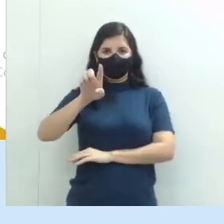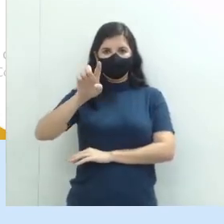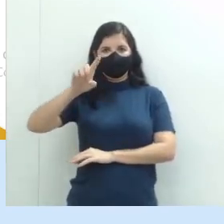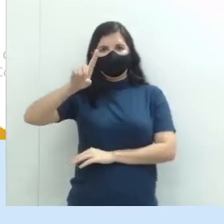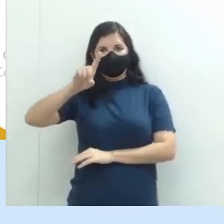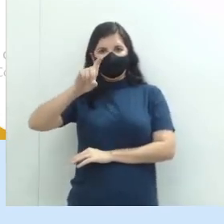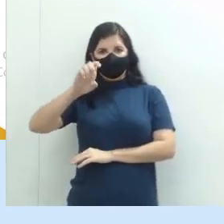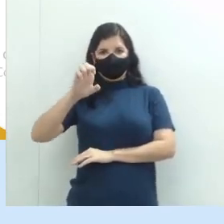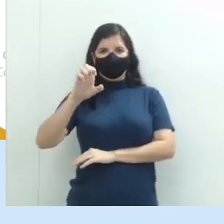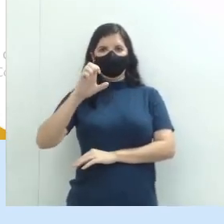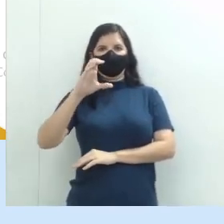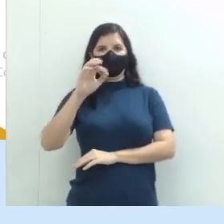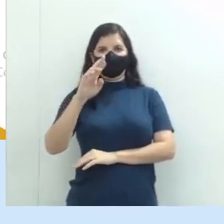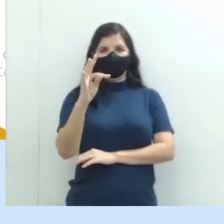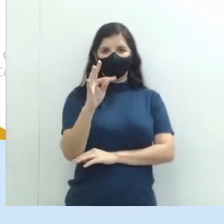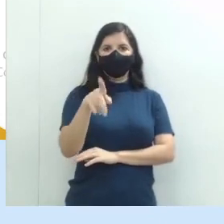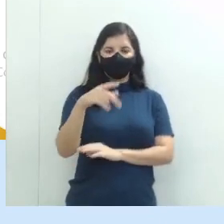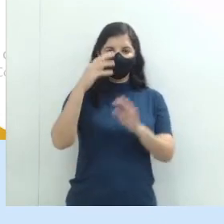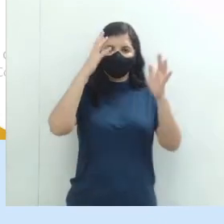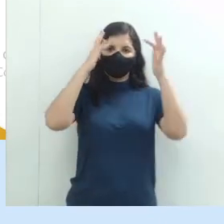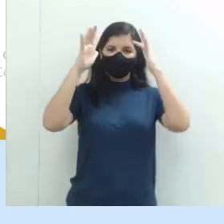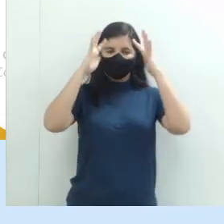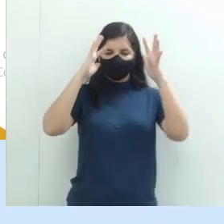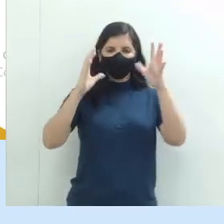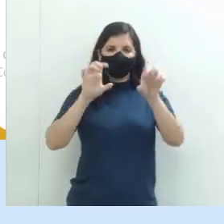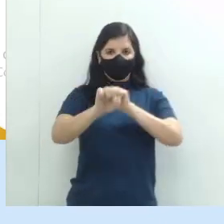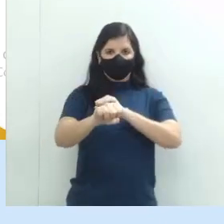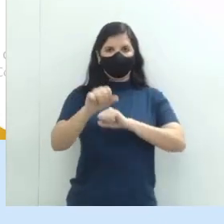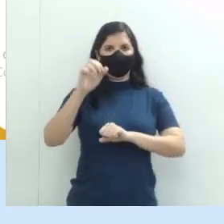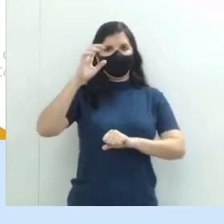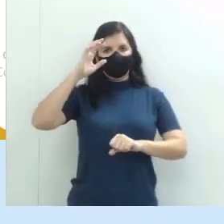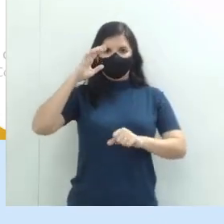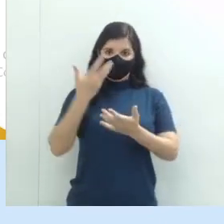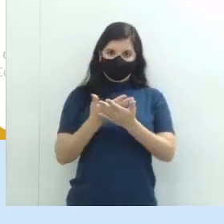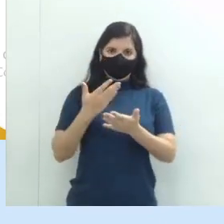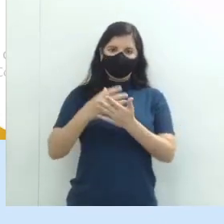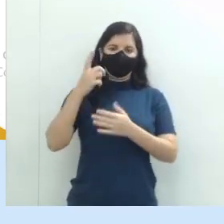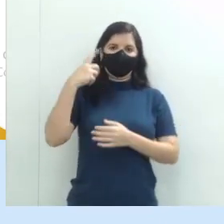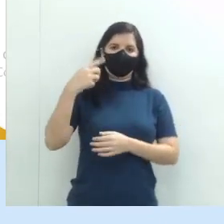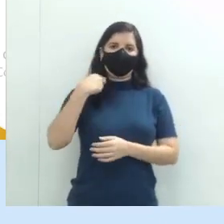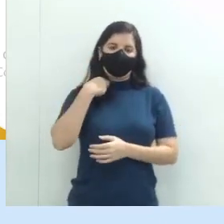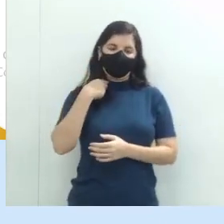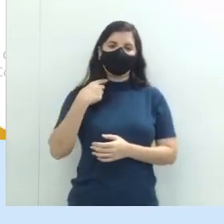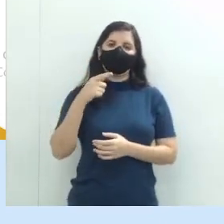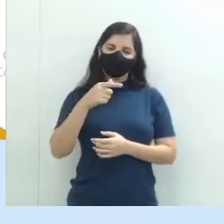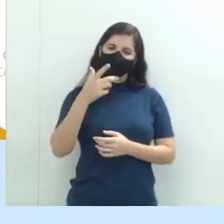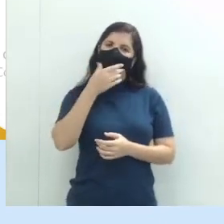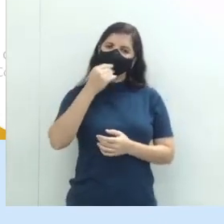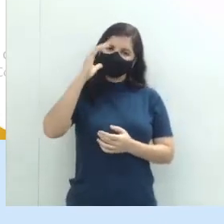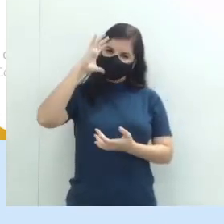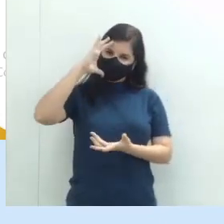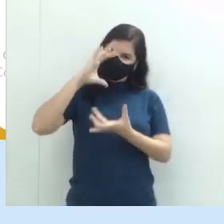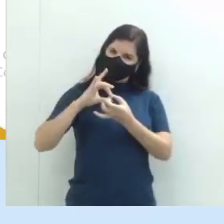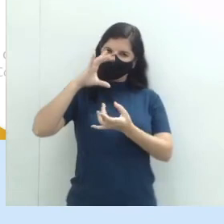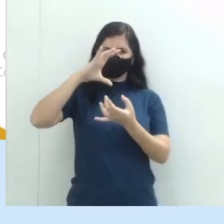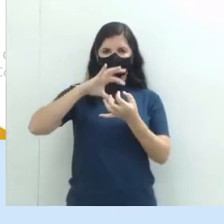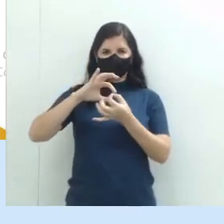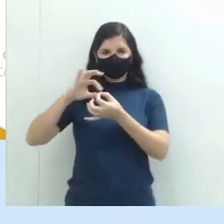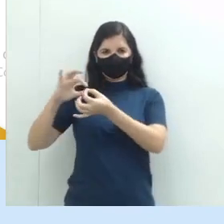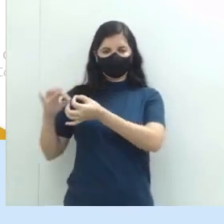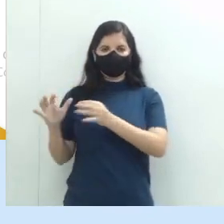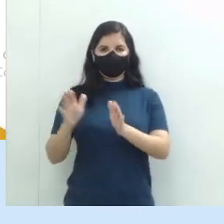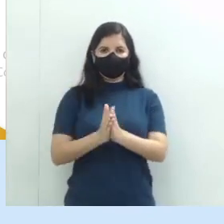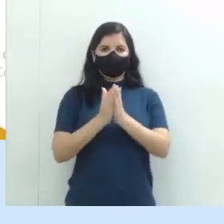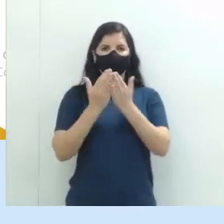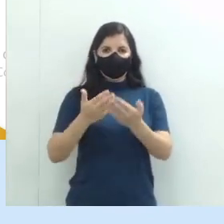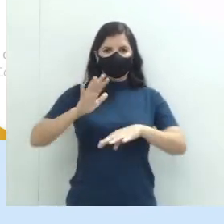era formado, né, em teologia e em direito. Então, relaciona porque ele é um cara muito lógico, trabalhava isso, escreveu um livro